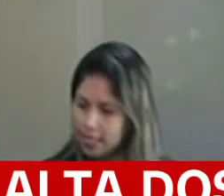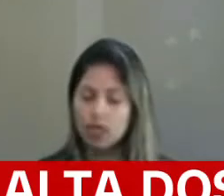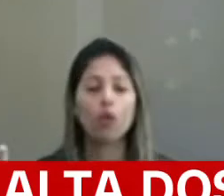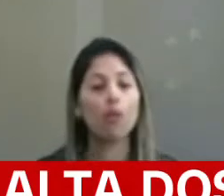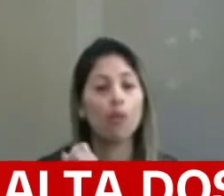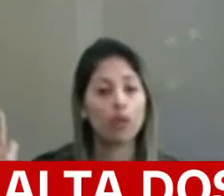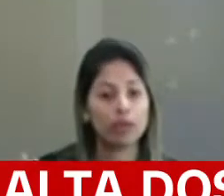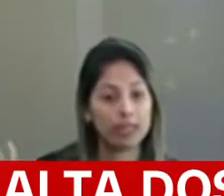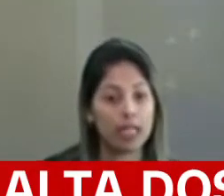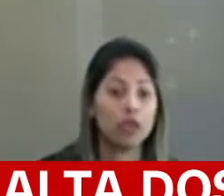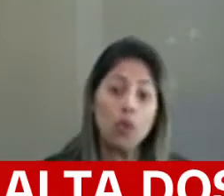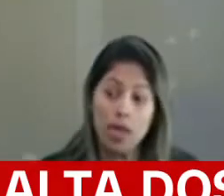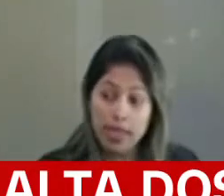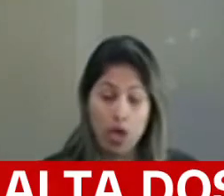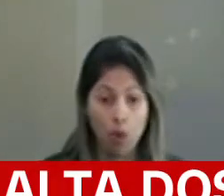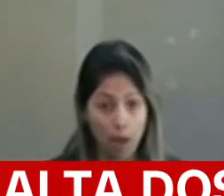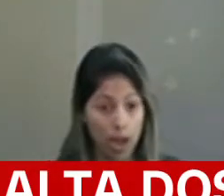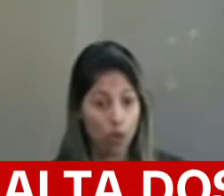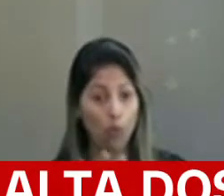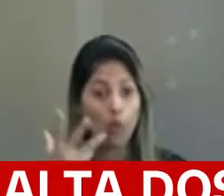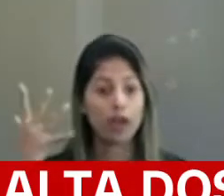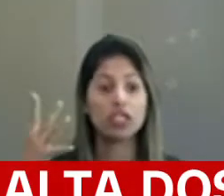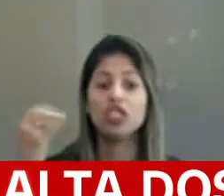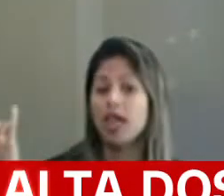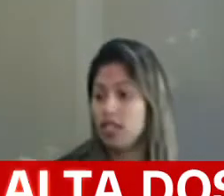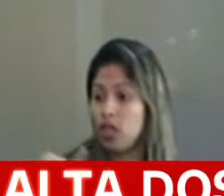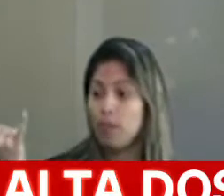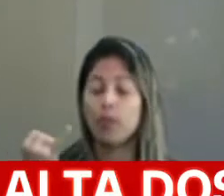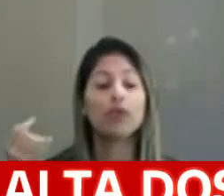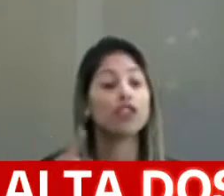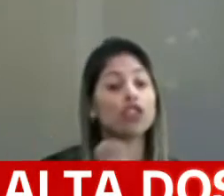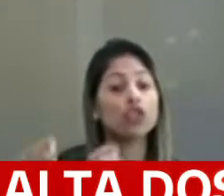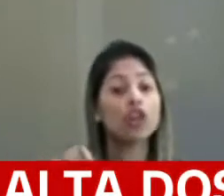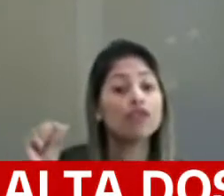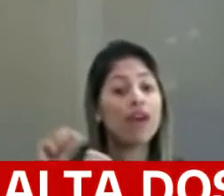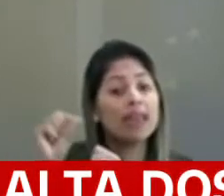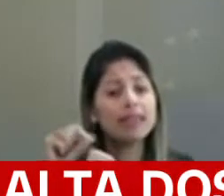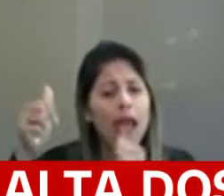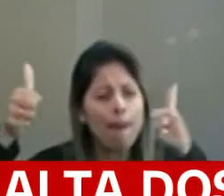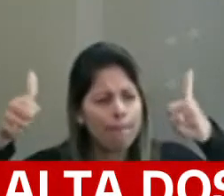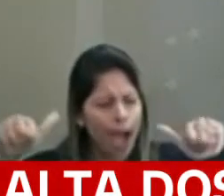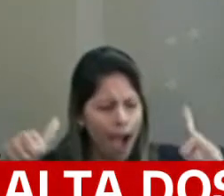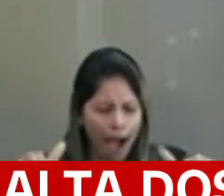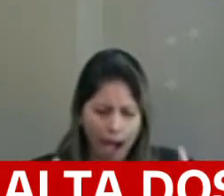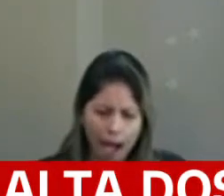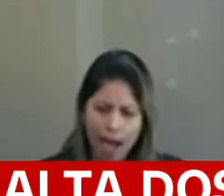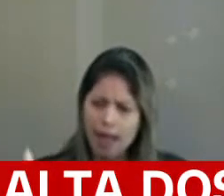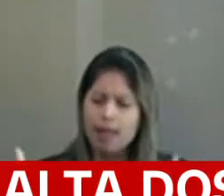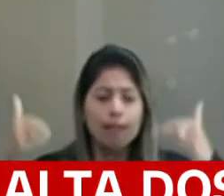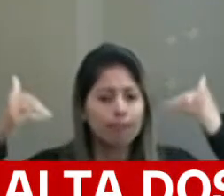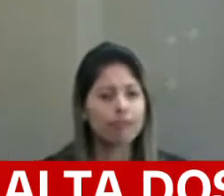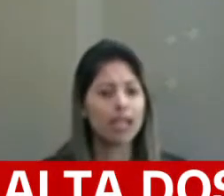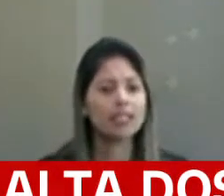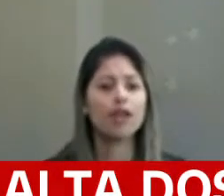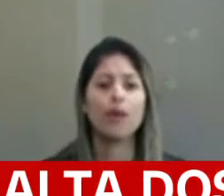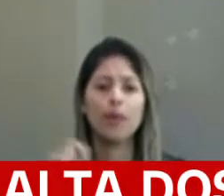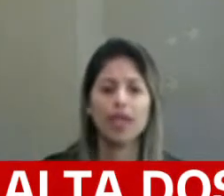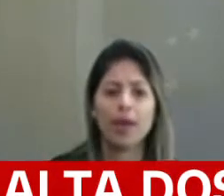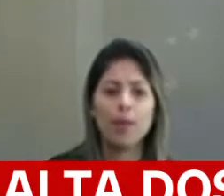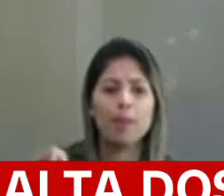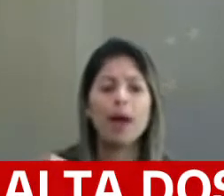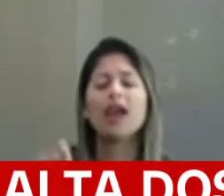são importantes para que se possa fazer uma análise isenta sobre os